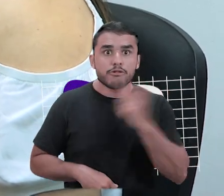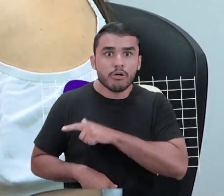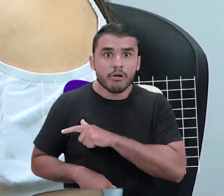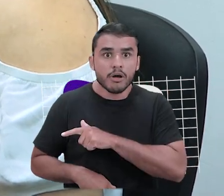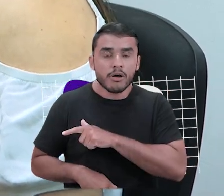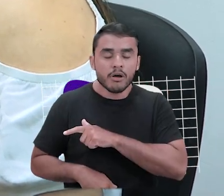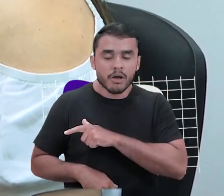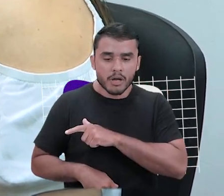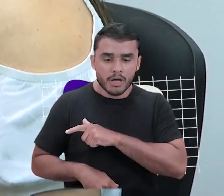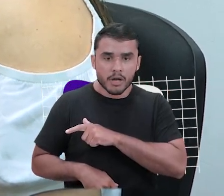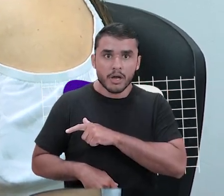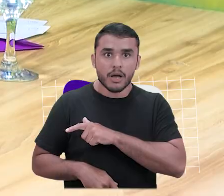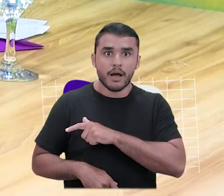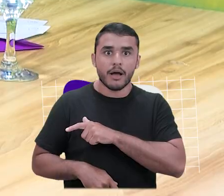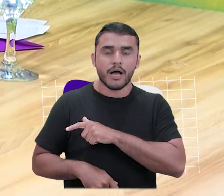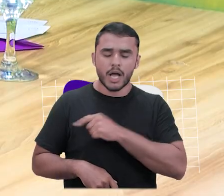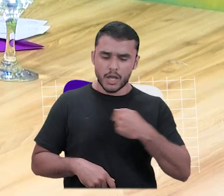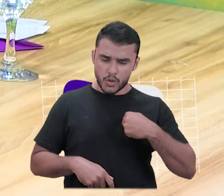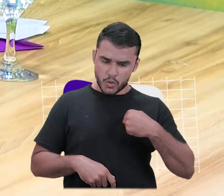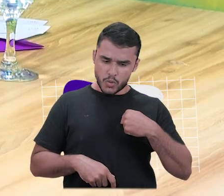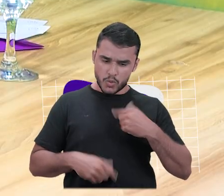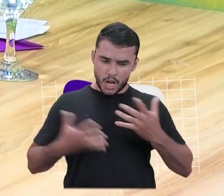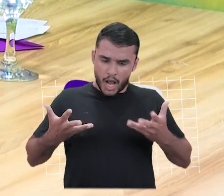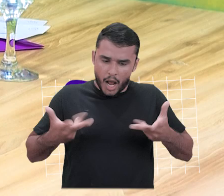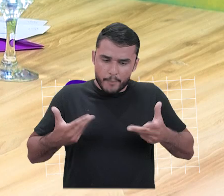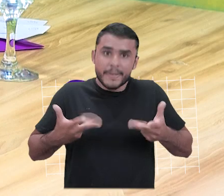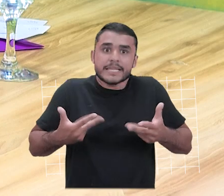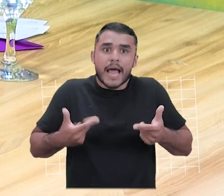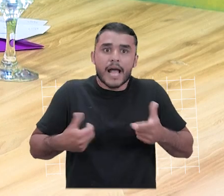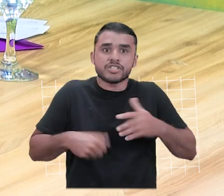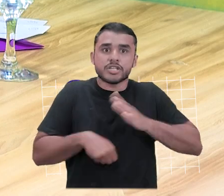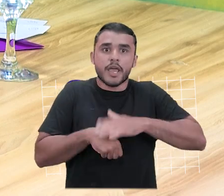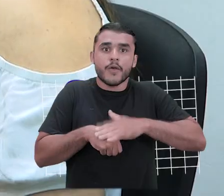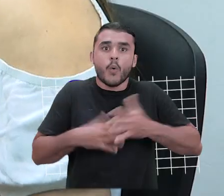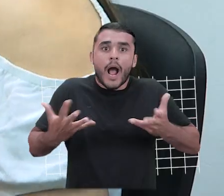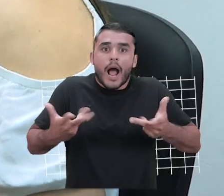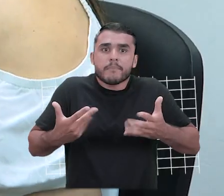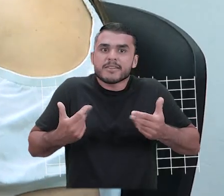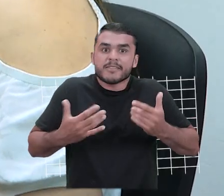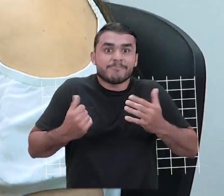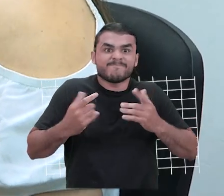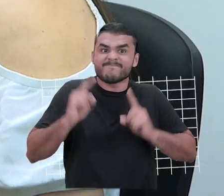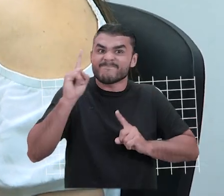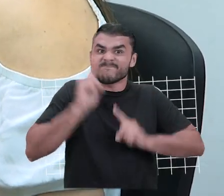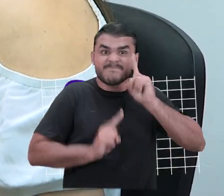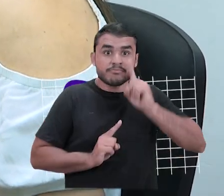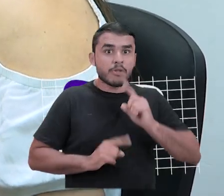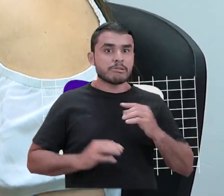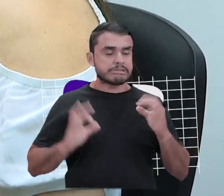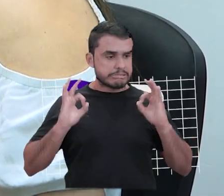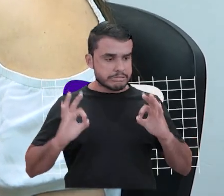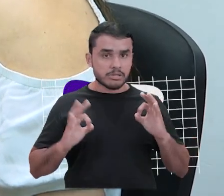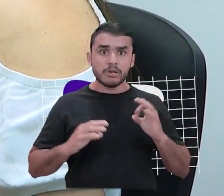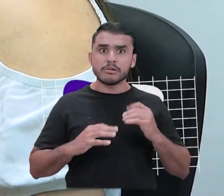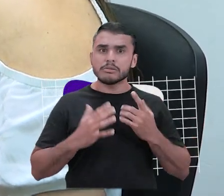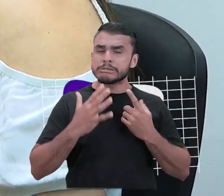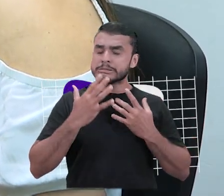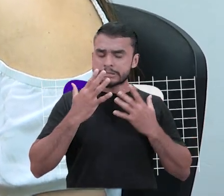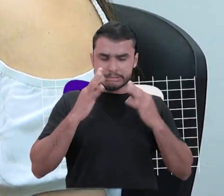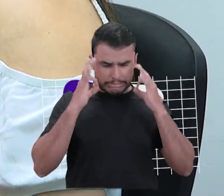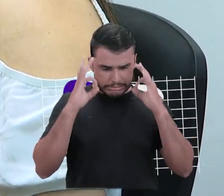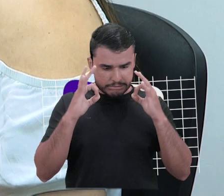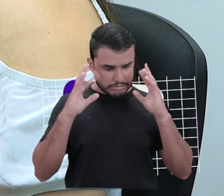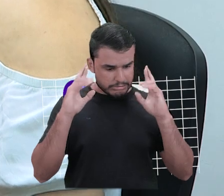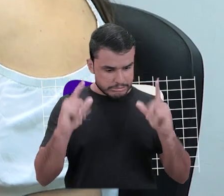assim, ele me fez... A minha virada de chave foi ele me fazer perceber que tá tudo certo de ser diferente.